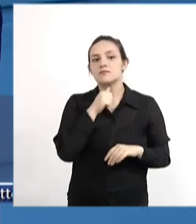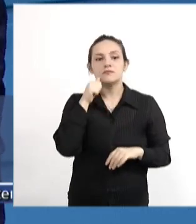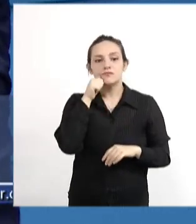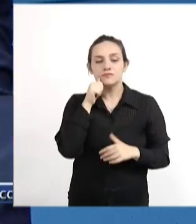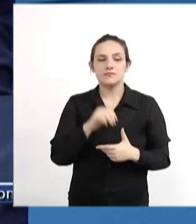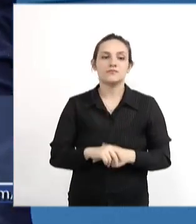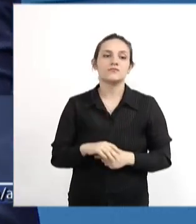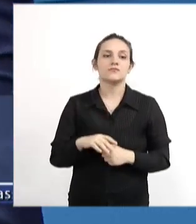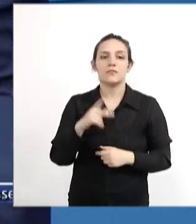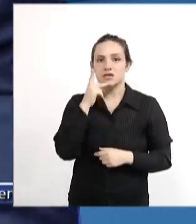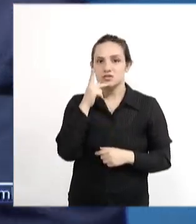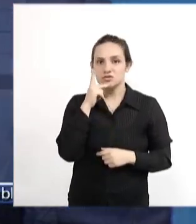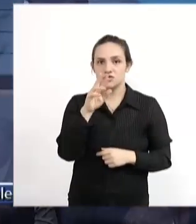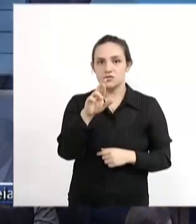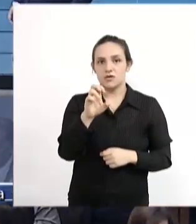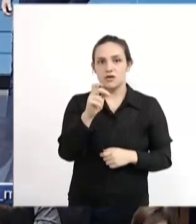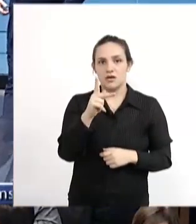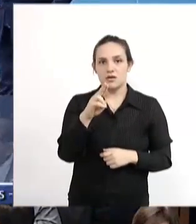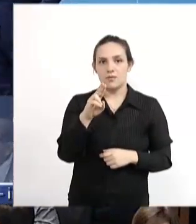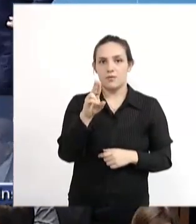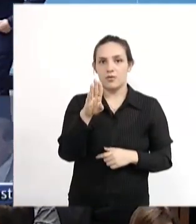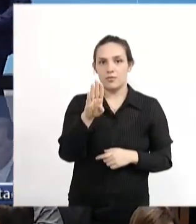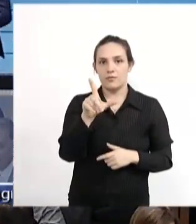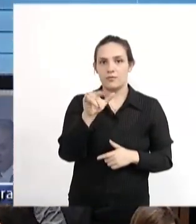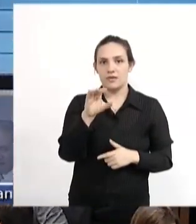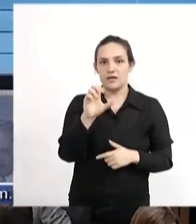Republicanos. É só, senhor presidente.